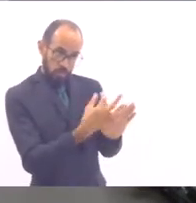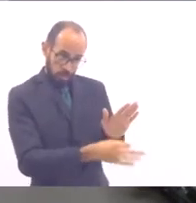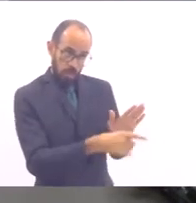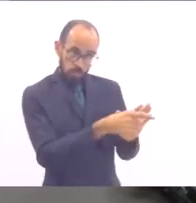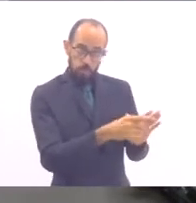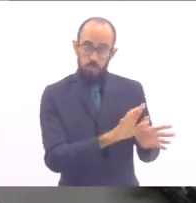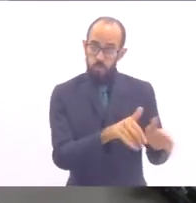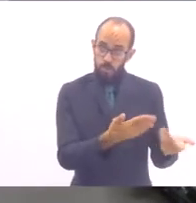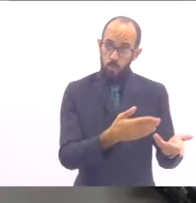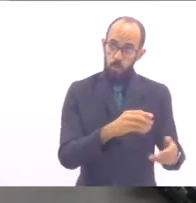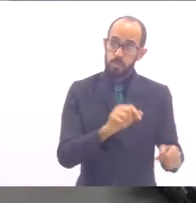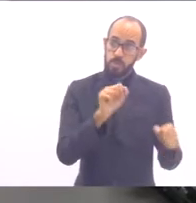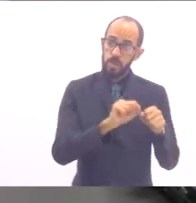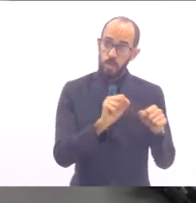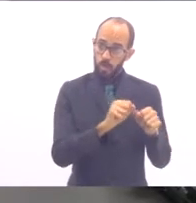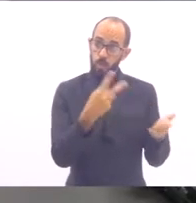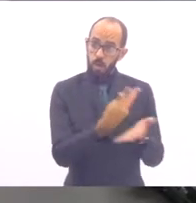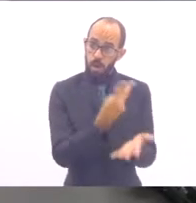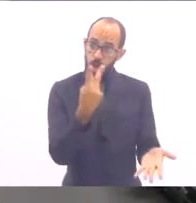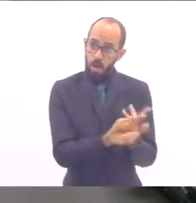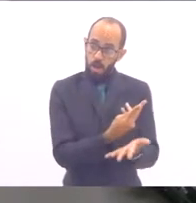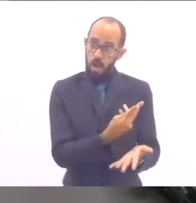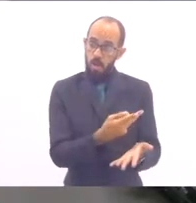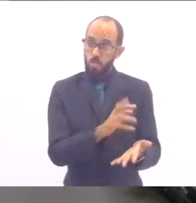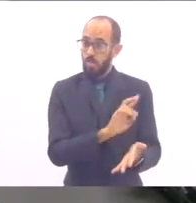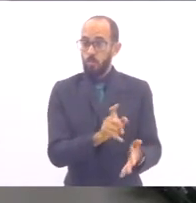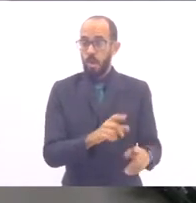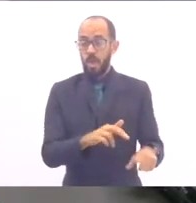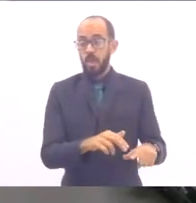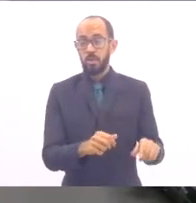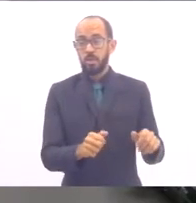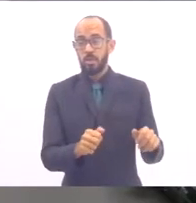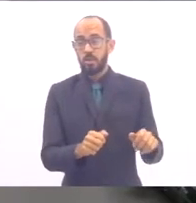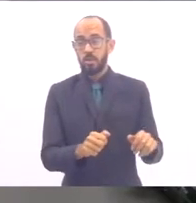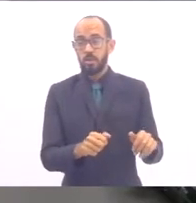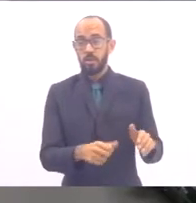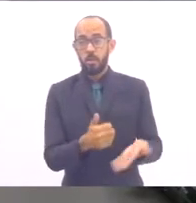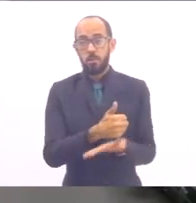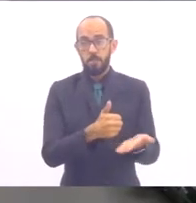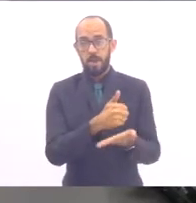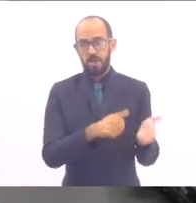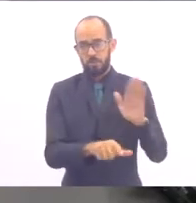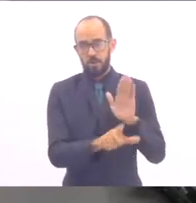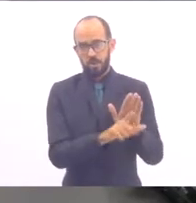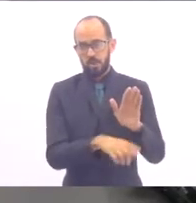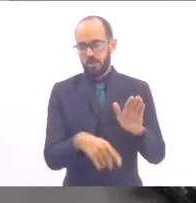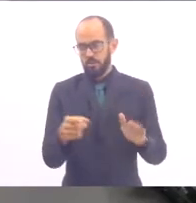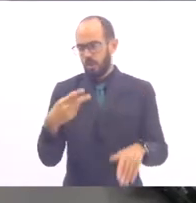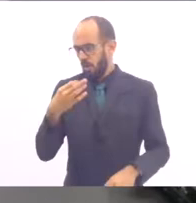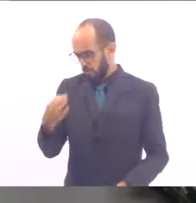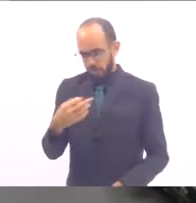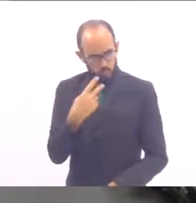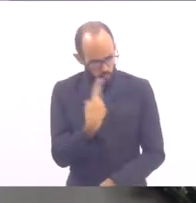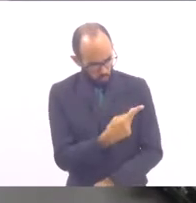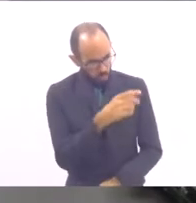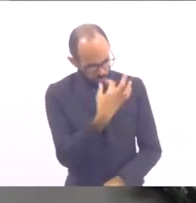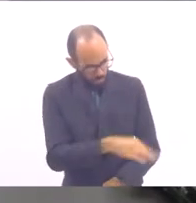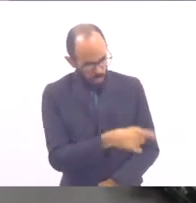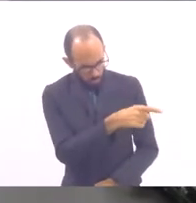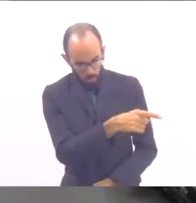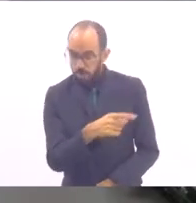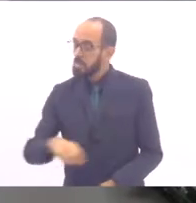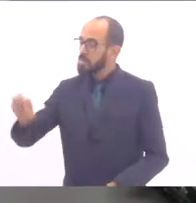acrescentaram indevidamente, sem ser por meio de uma lei, algo a um texto legal. Então, essa é a sua posição. Vocês tentaram ao